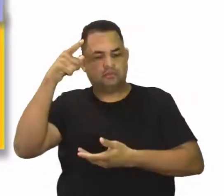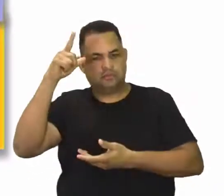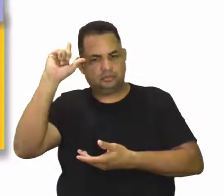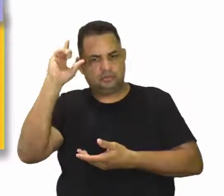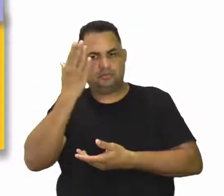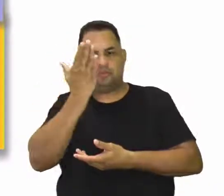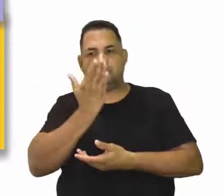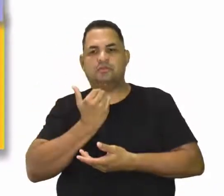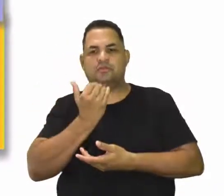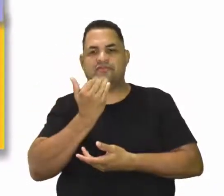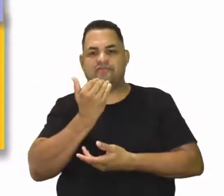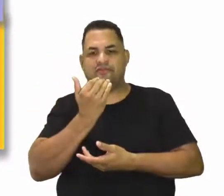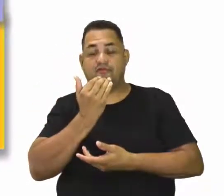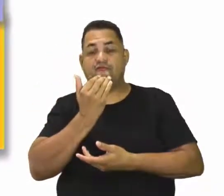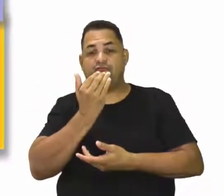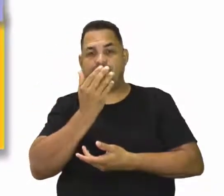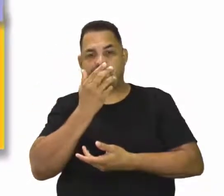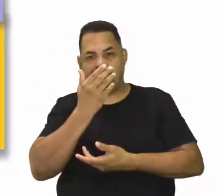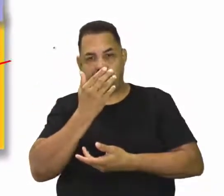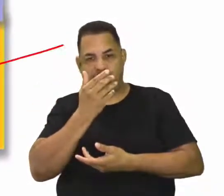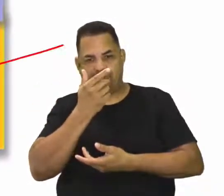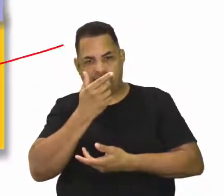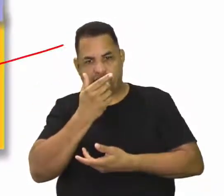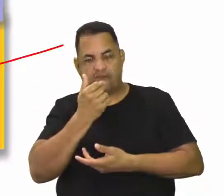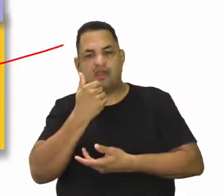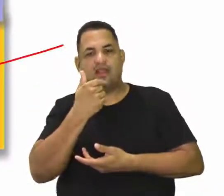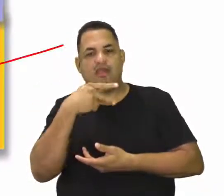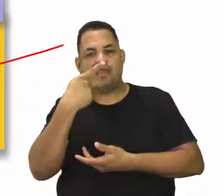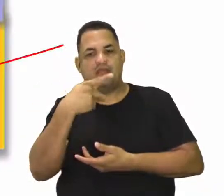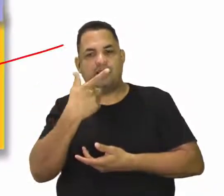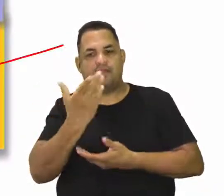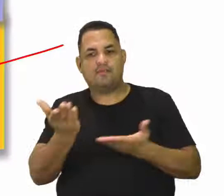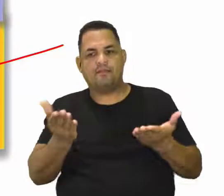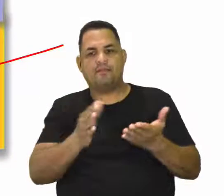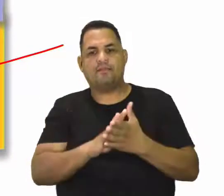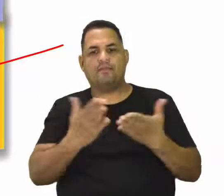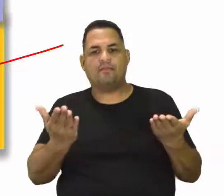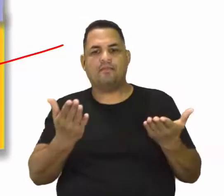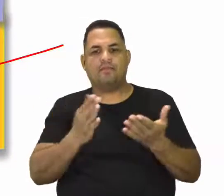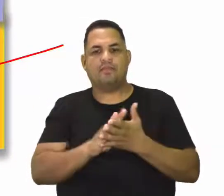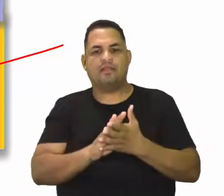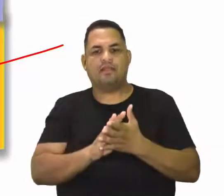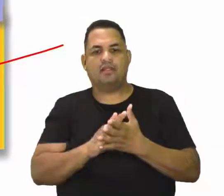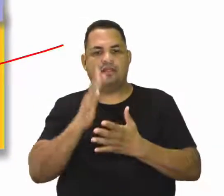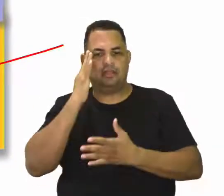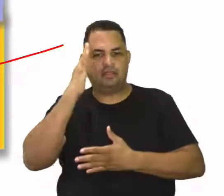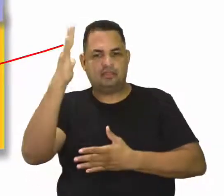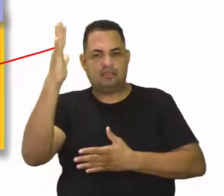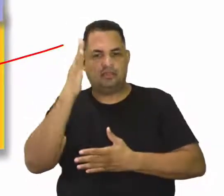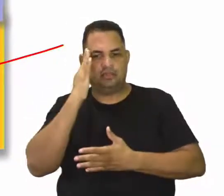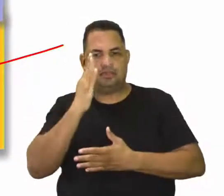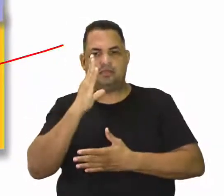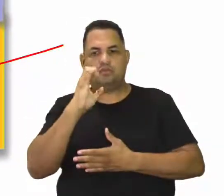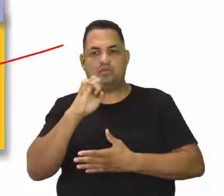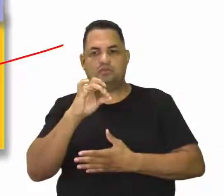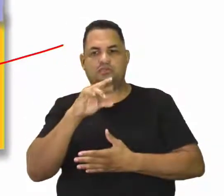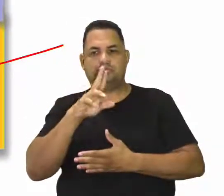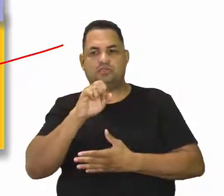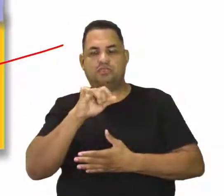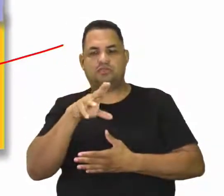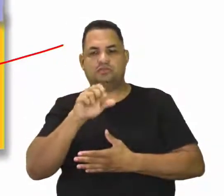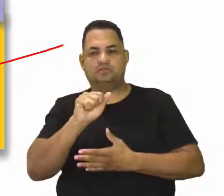mencionei sobre isso vocês viram né E também iremos falar um pouco sobre a Teoria da Conspiração